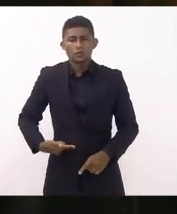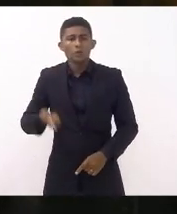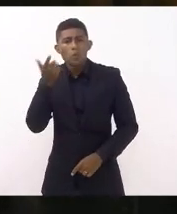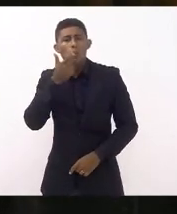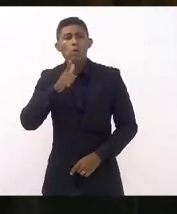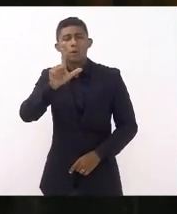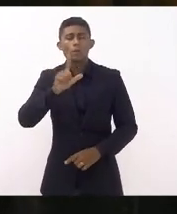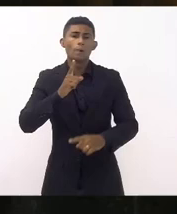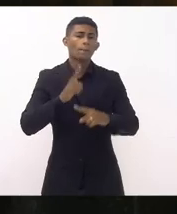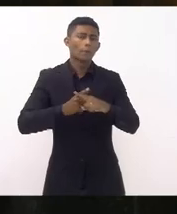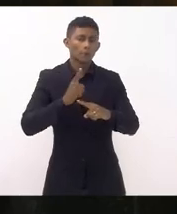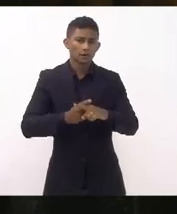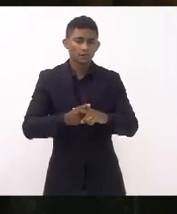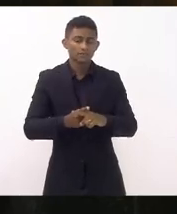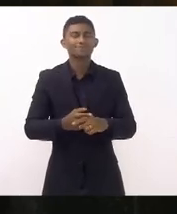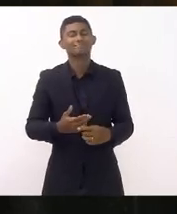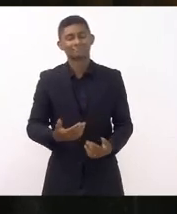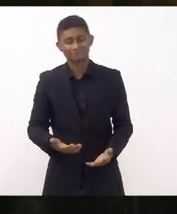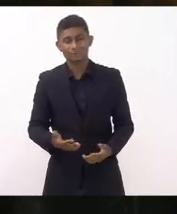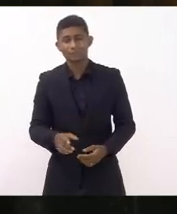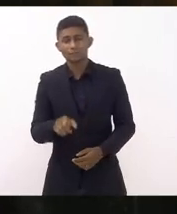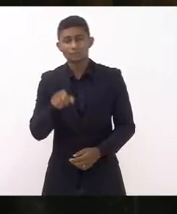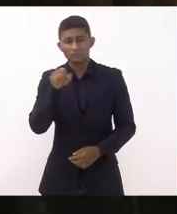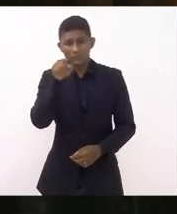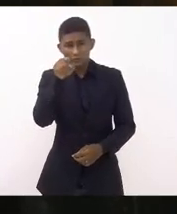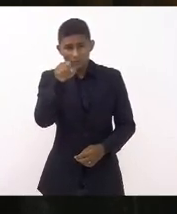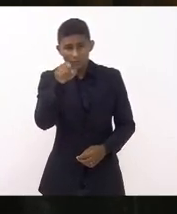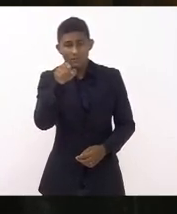do Rio de Janeiro, foi porque o senhor foi